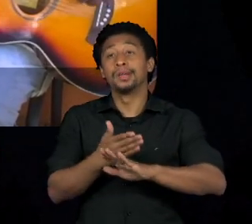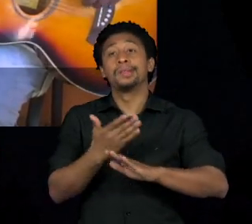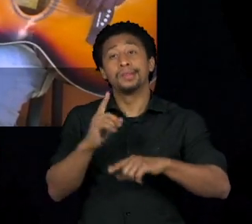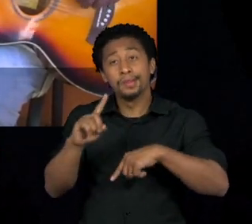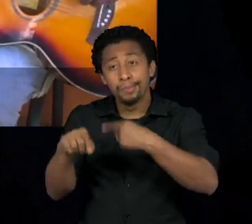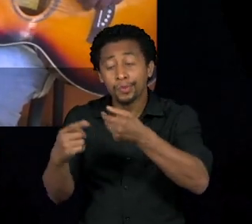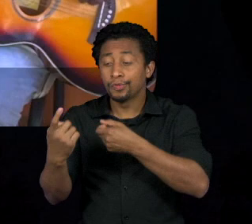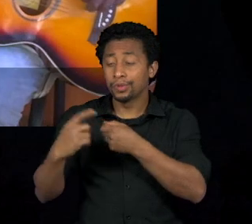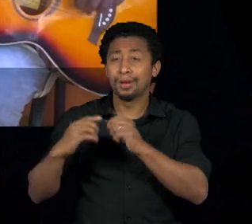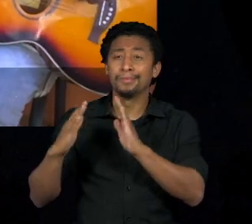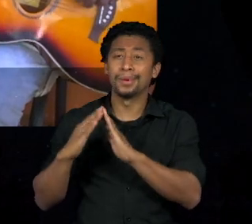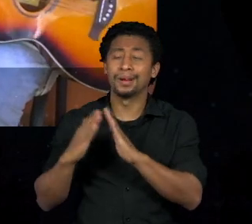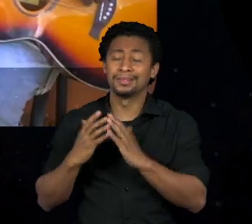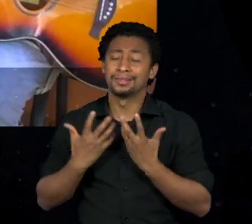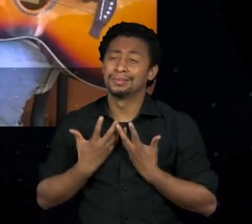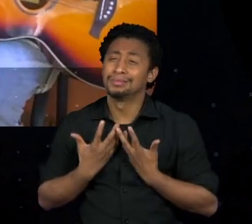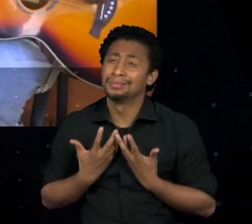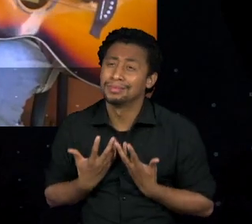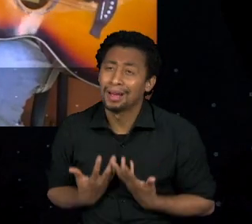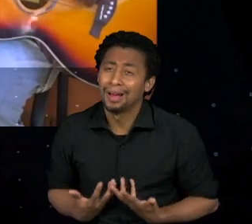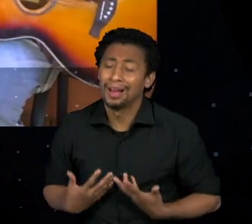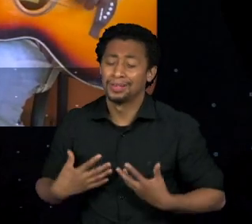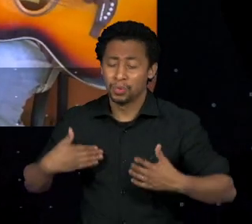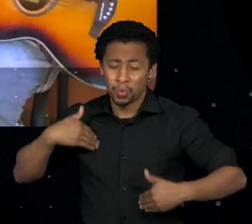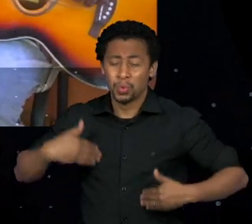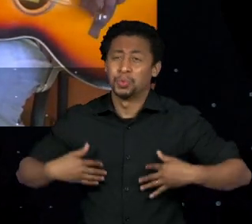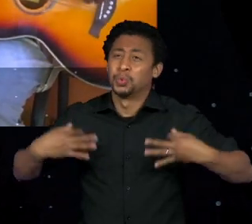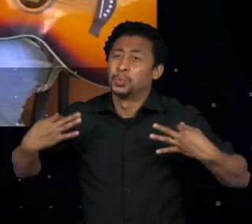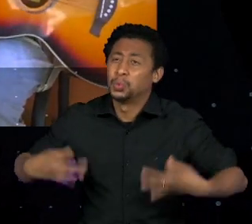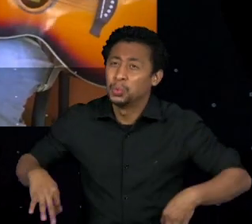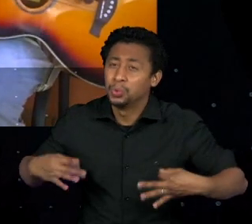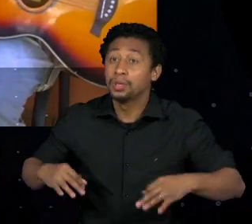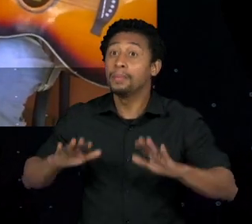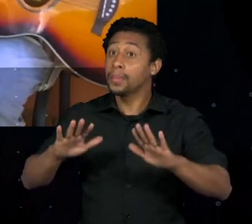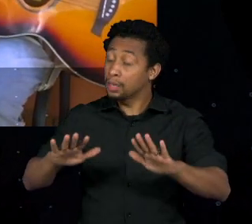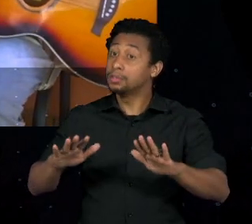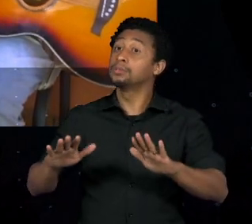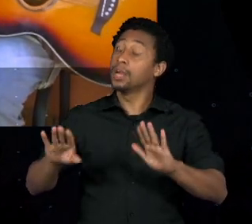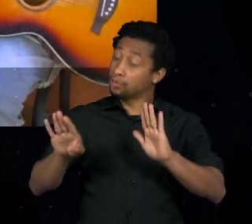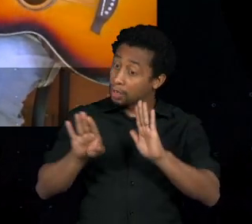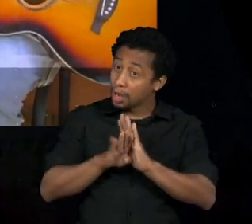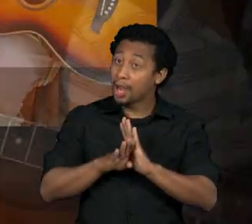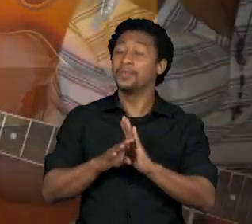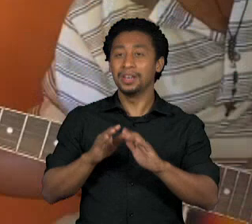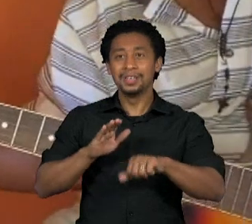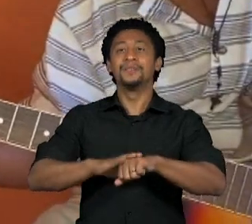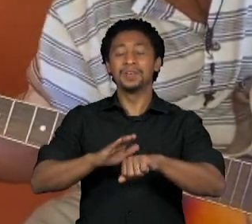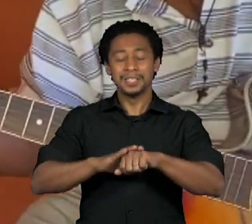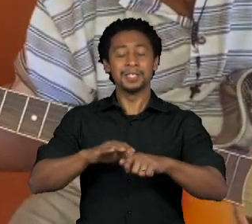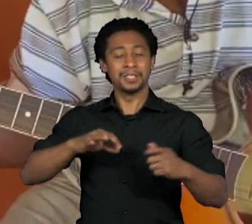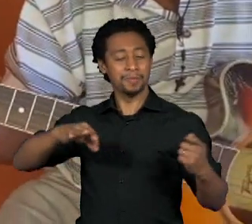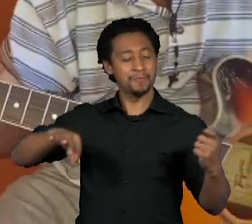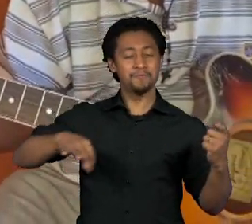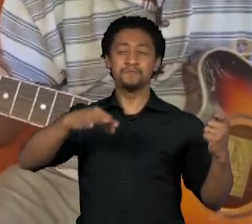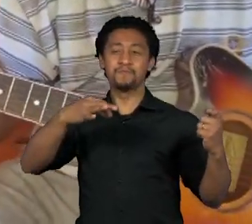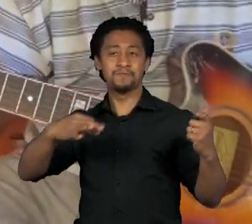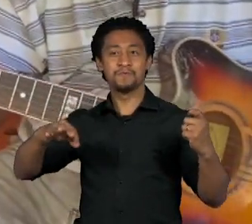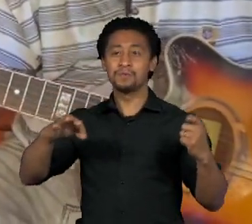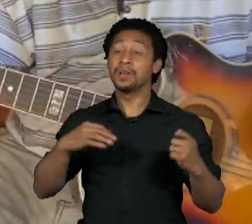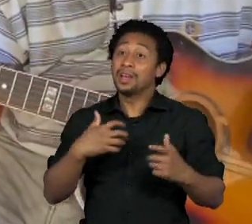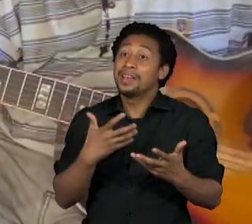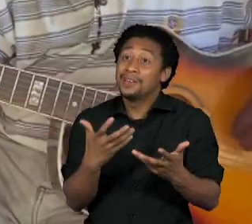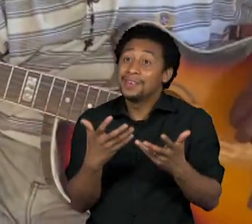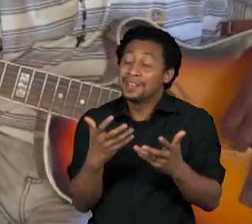na casa dele durante 15 anos e não houve um dia que eu não vi o meu avô ficar sem tocar violão ou sem fazer música em casa. Eu gostava de ficar ali perto